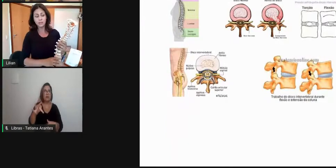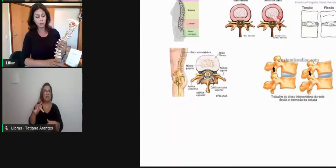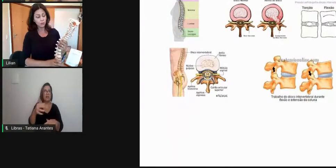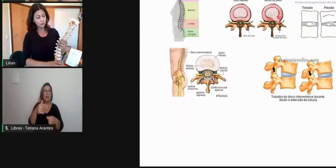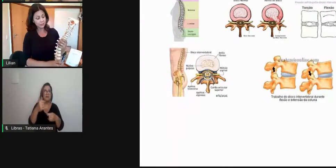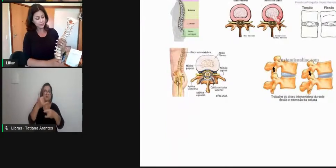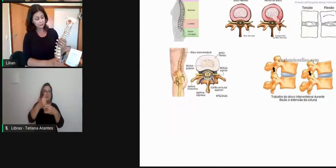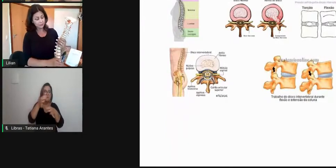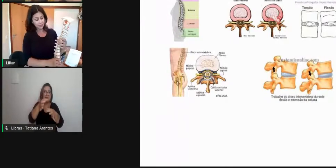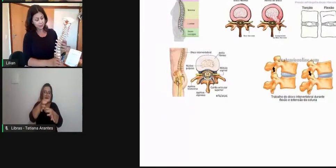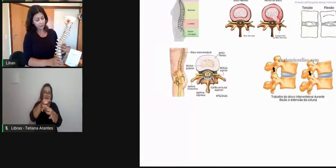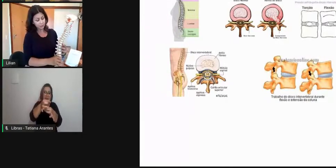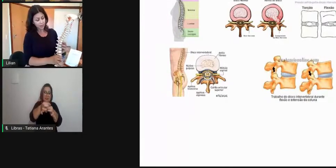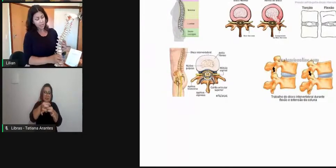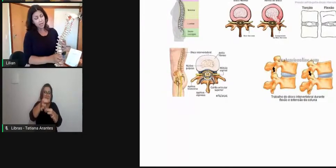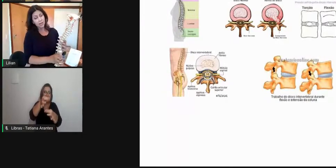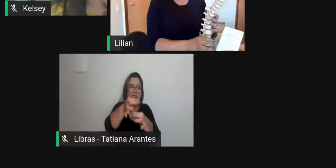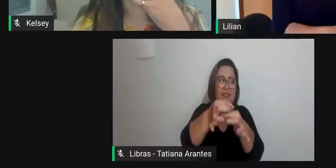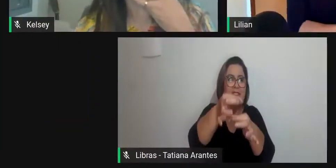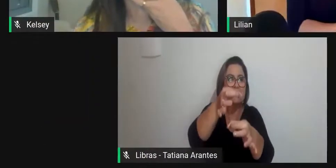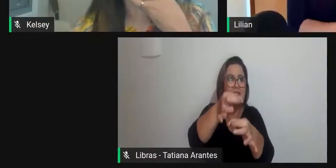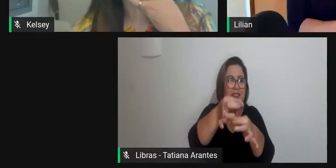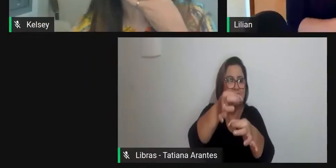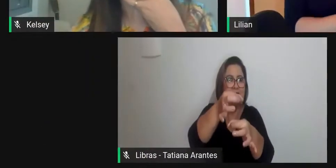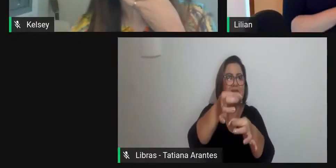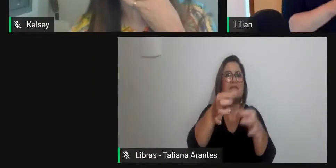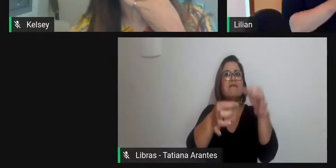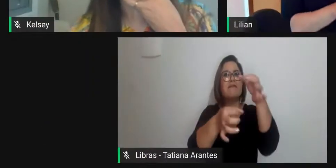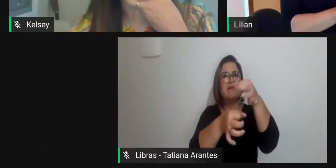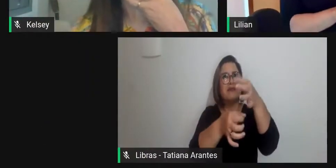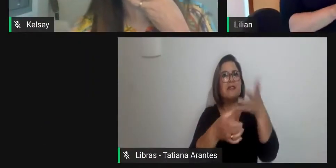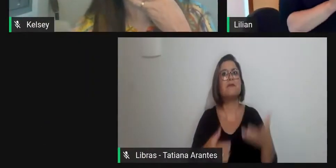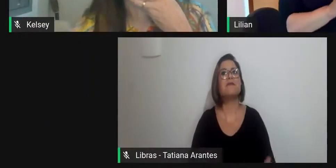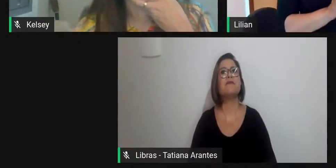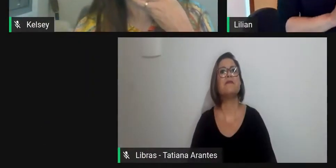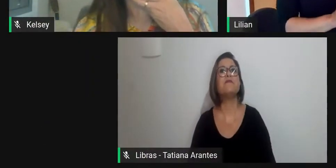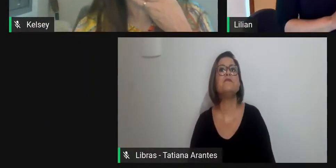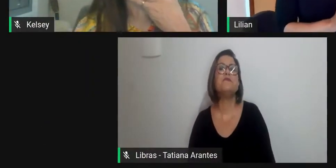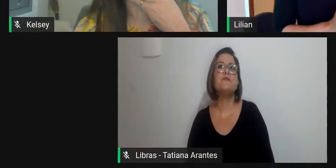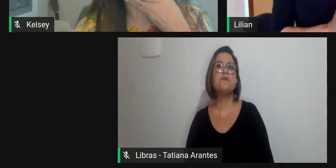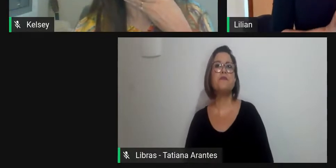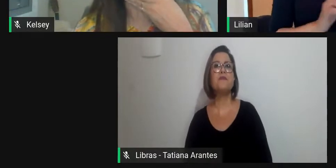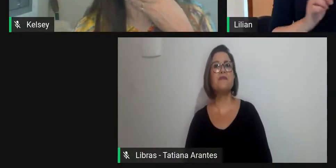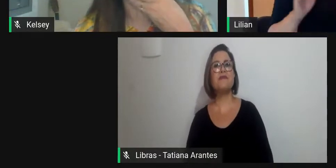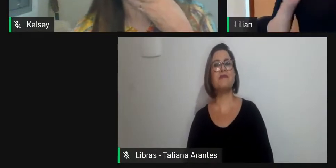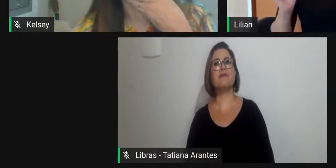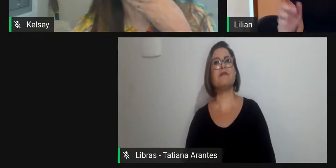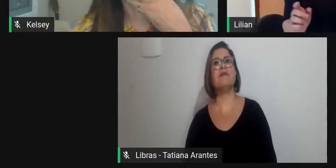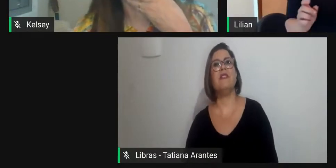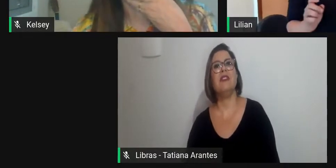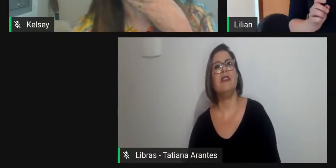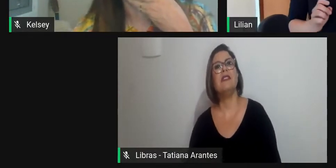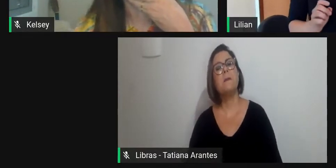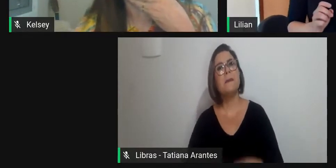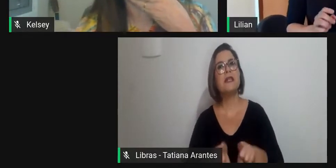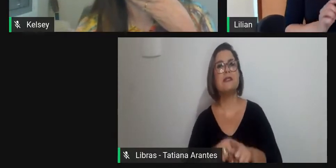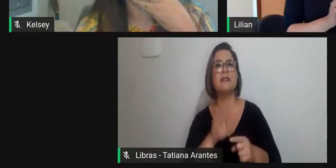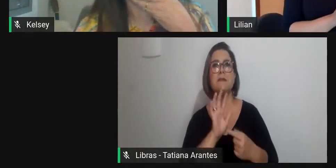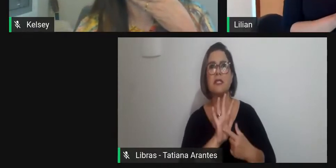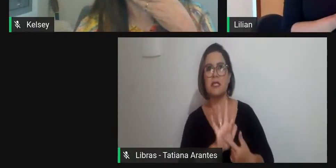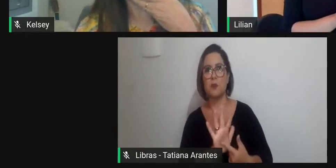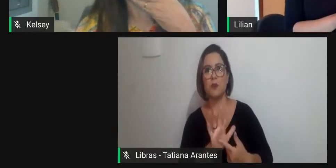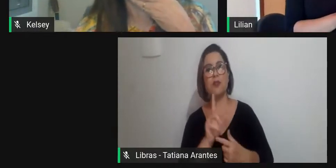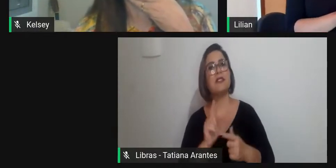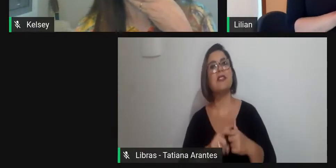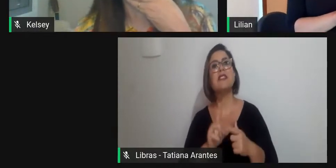consiga movimentar a nossa coluna, né? Porém, eles têm uma particularidade que vai fazer toda a